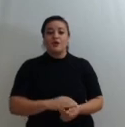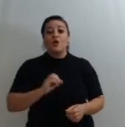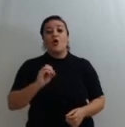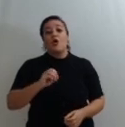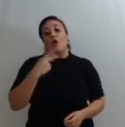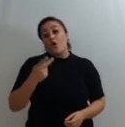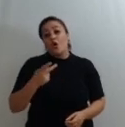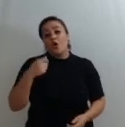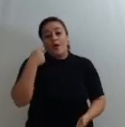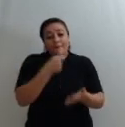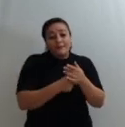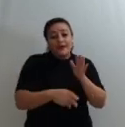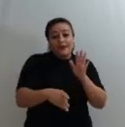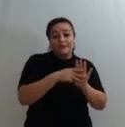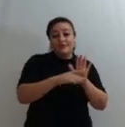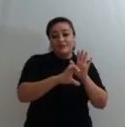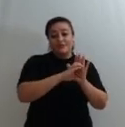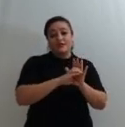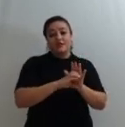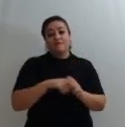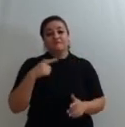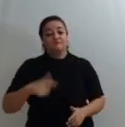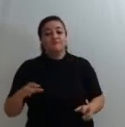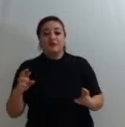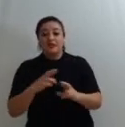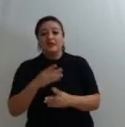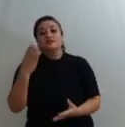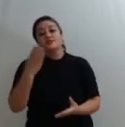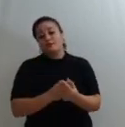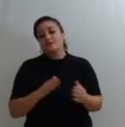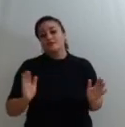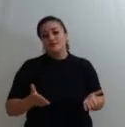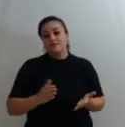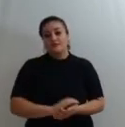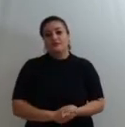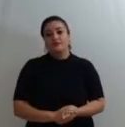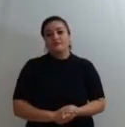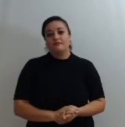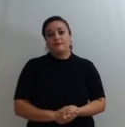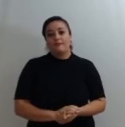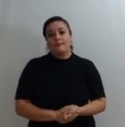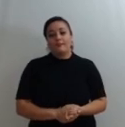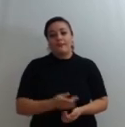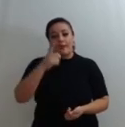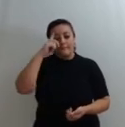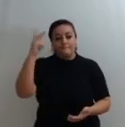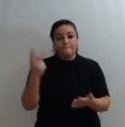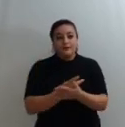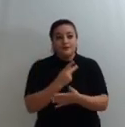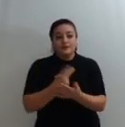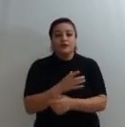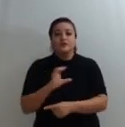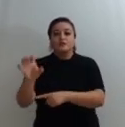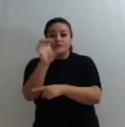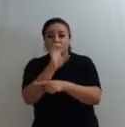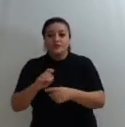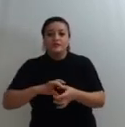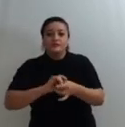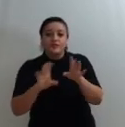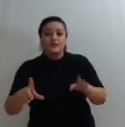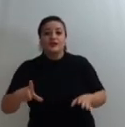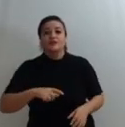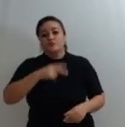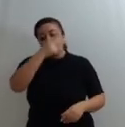tais benefícios não se aplicam ao caso. É esse caso. Não me parece razoável o Estado colocar em liberdade quem esteve preso durante toda a